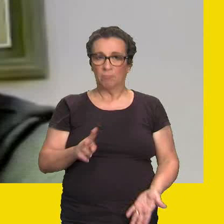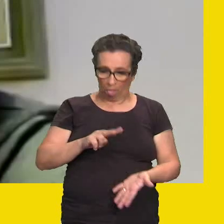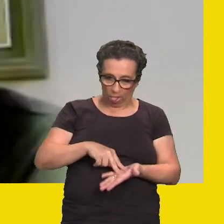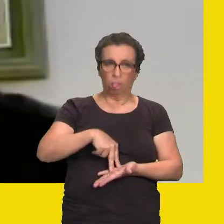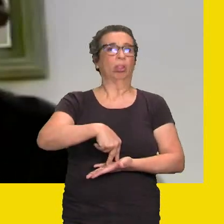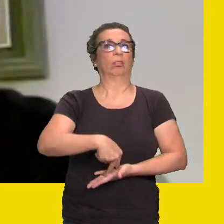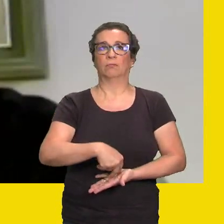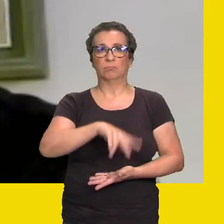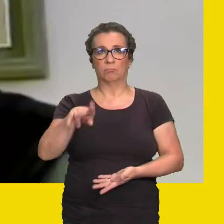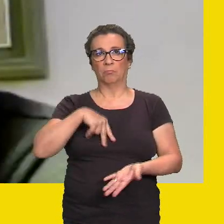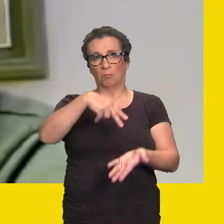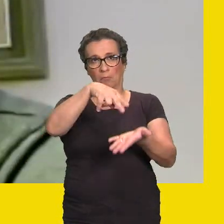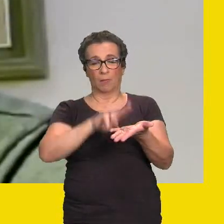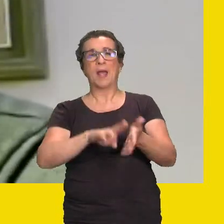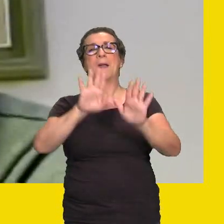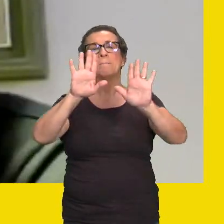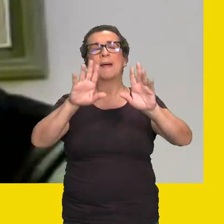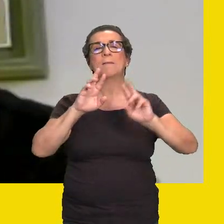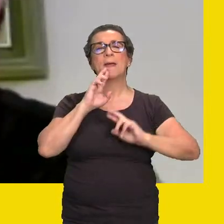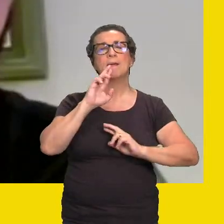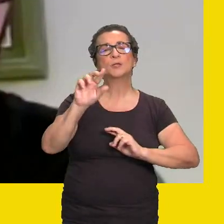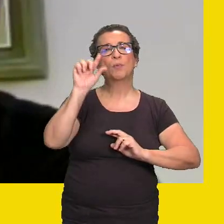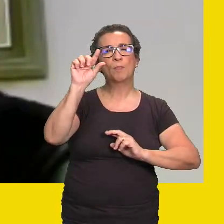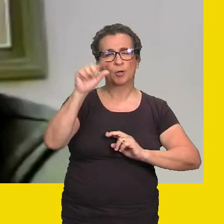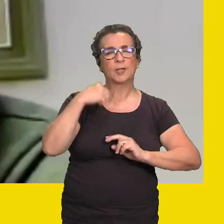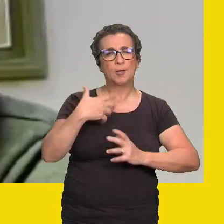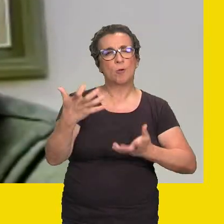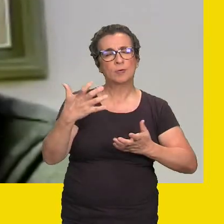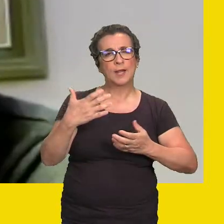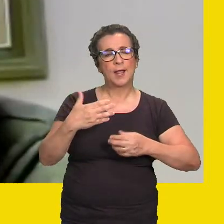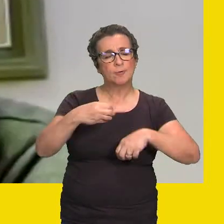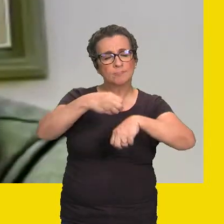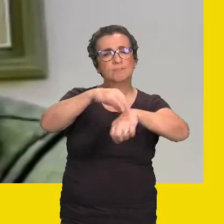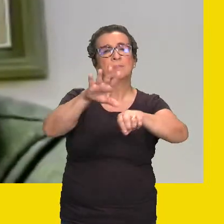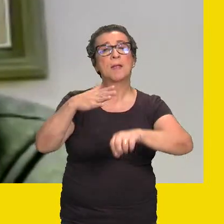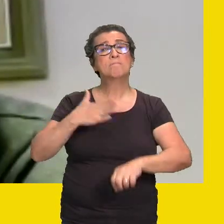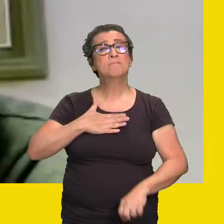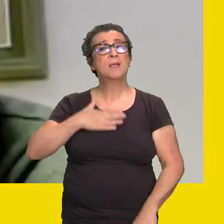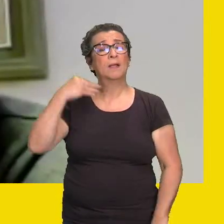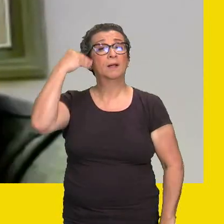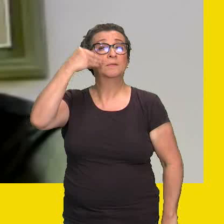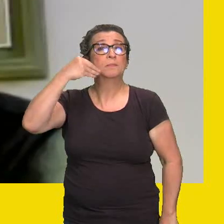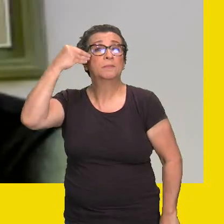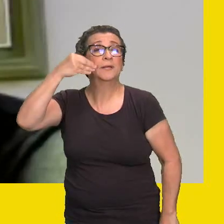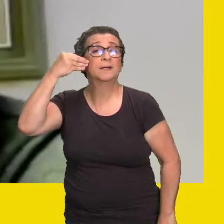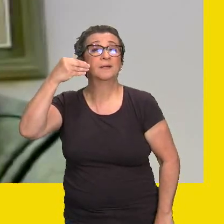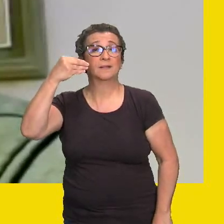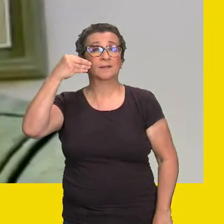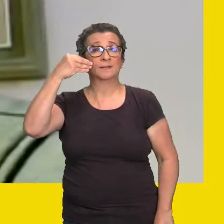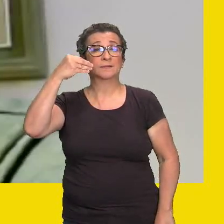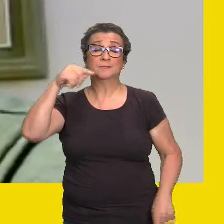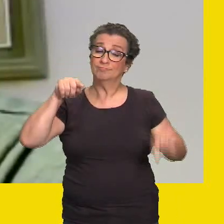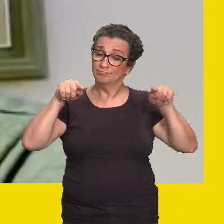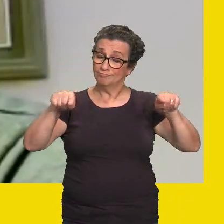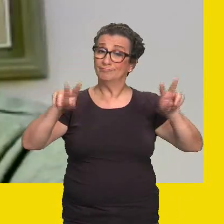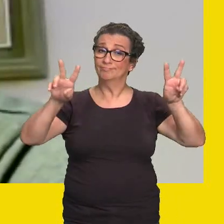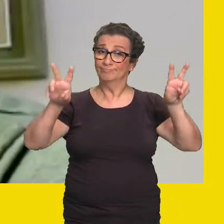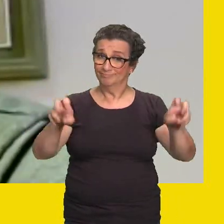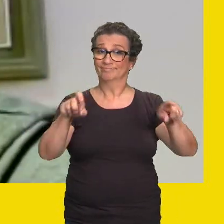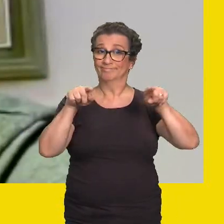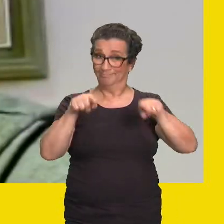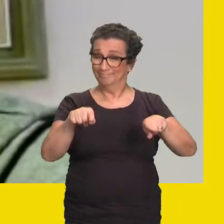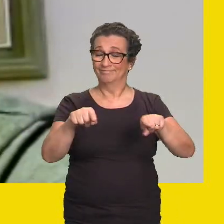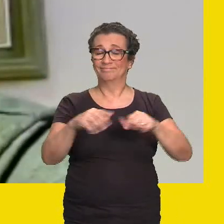poder responder um pouquinho disso, eu resolvi trazer para vocês a minha experiência nesse quesito, né?